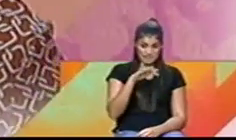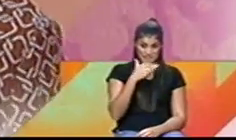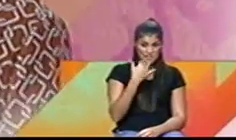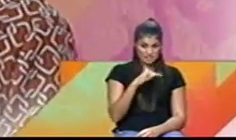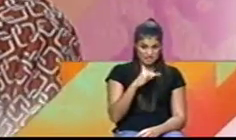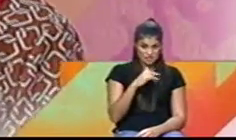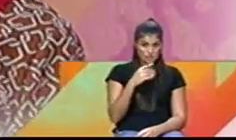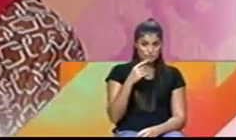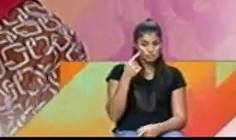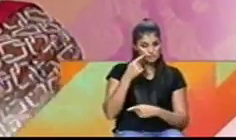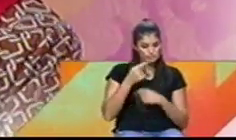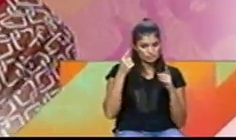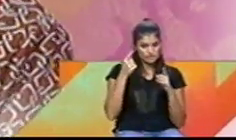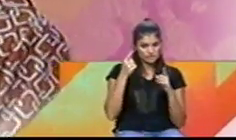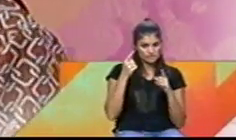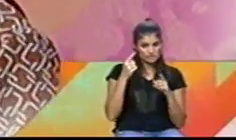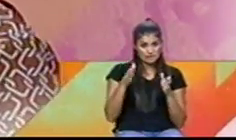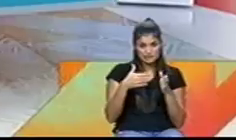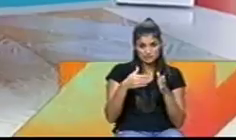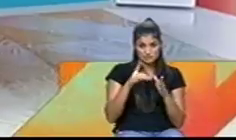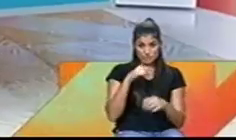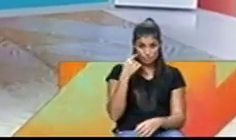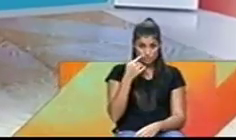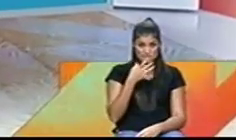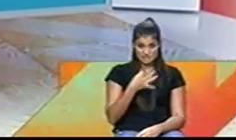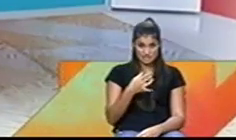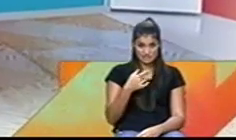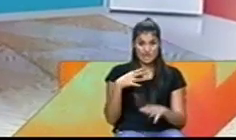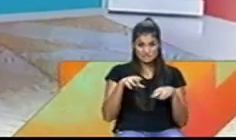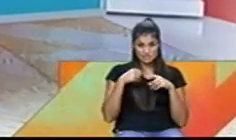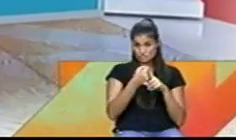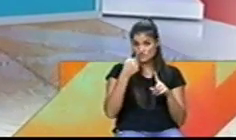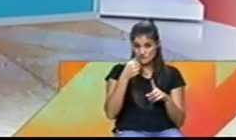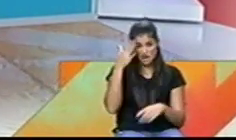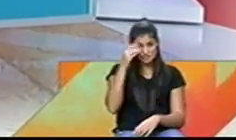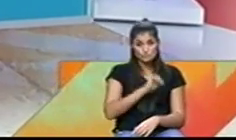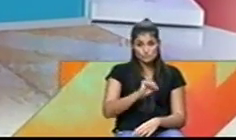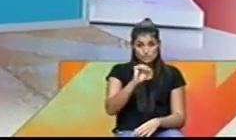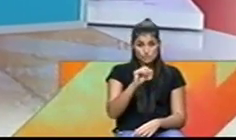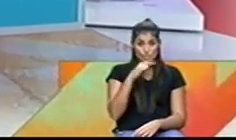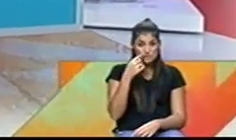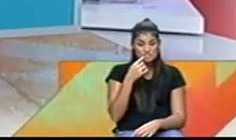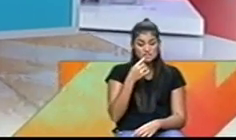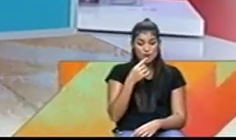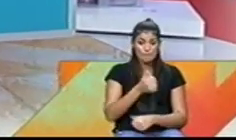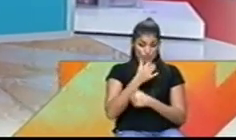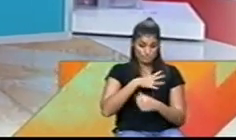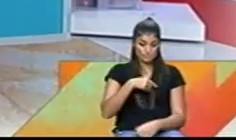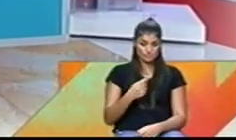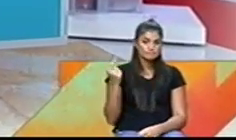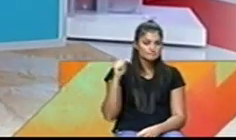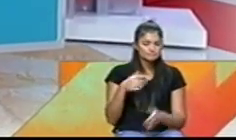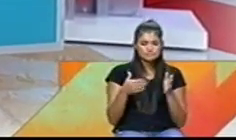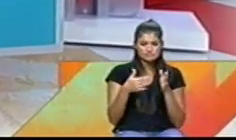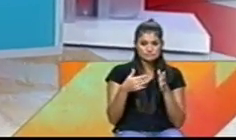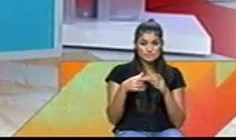Alegria provar que fazem os melhores doces de Natal. Aceito o desafio. Acha que o seu doce de Natal é o melhor do mundo? Então venha cá